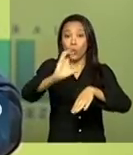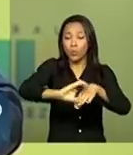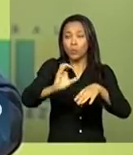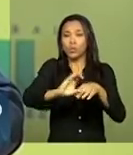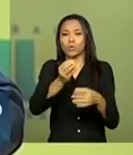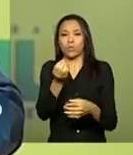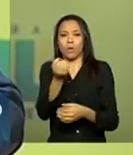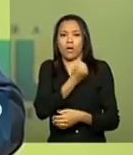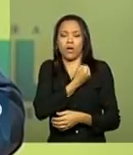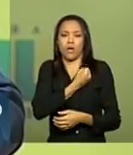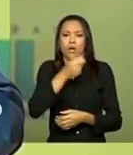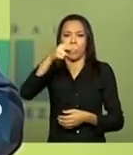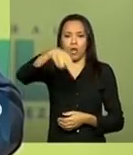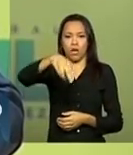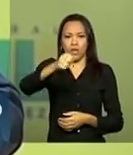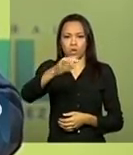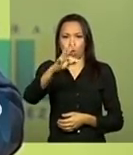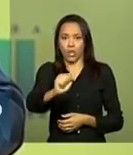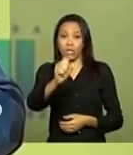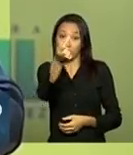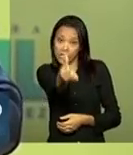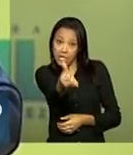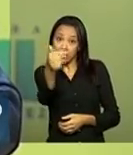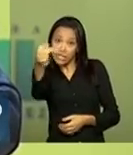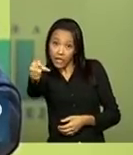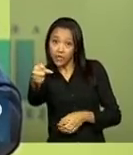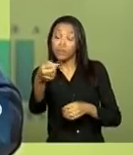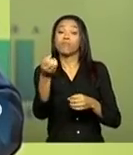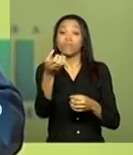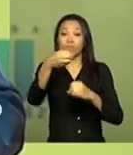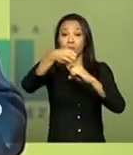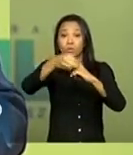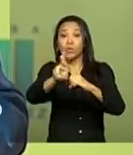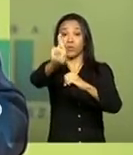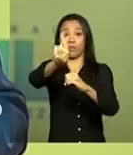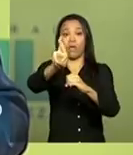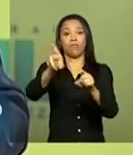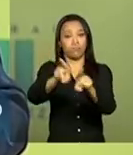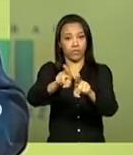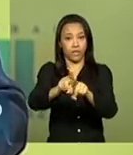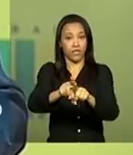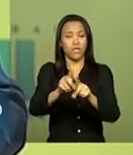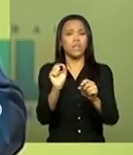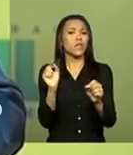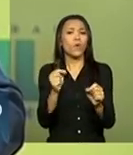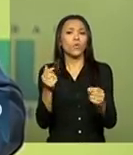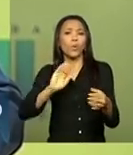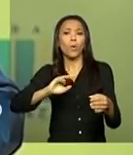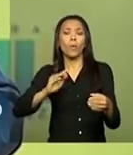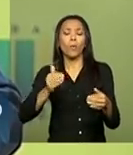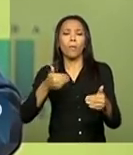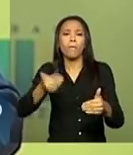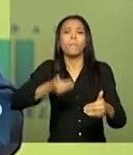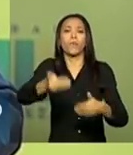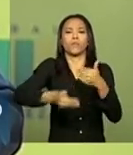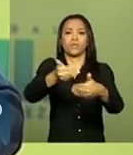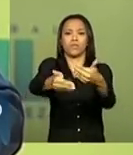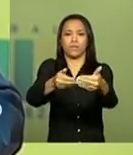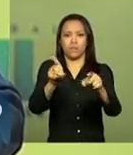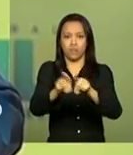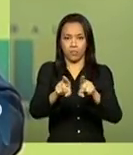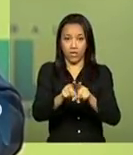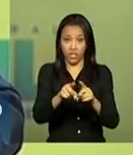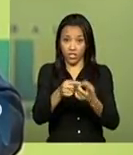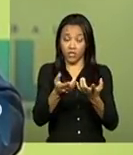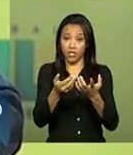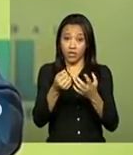e 7 nos doutorados e, além disso, o processo também de valorização da pós-graduação